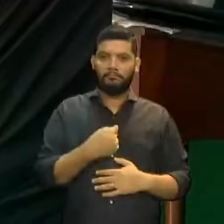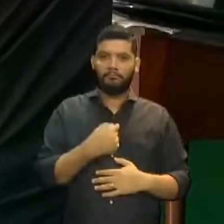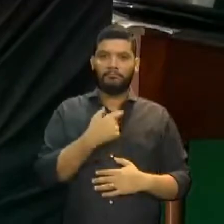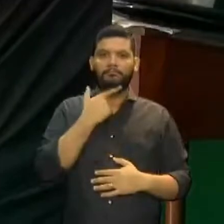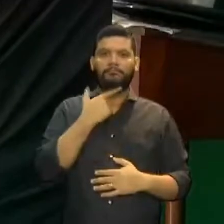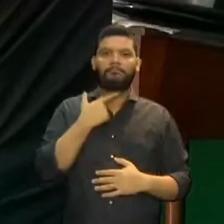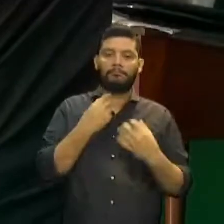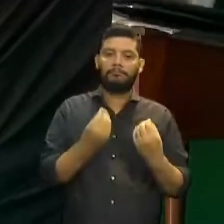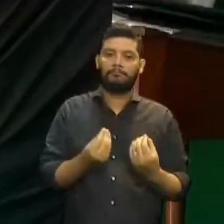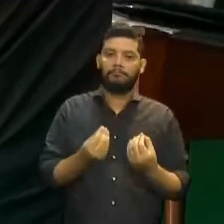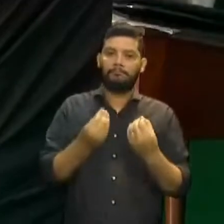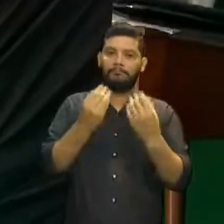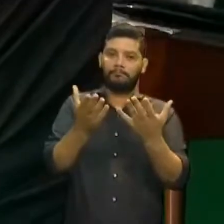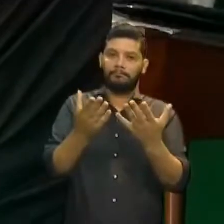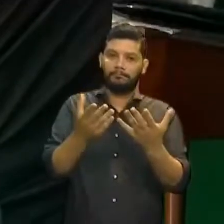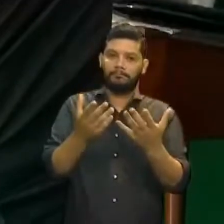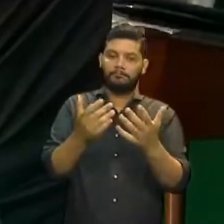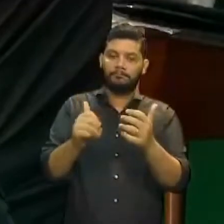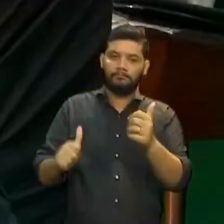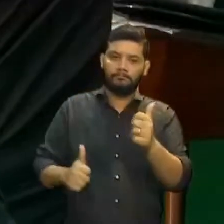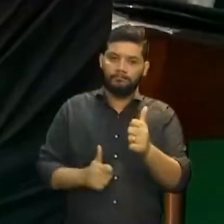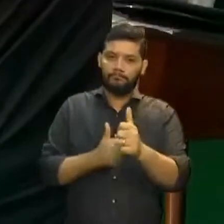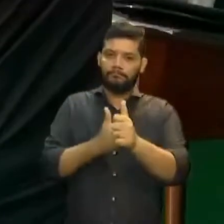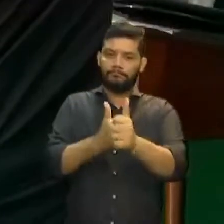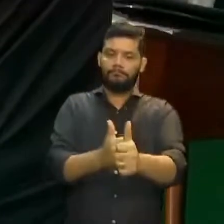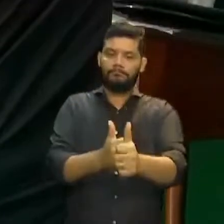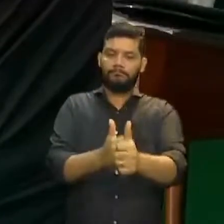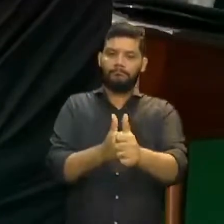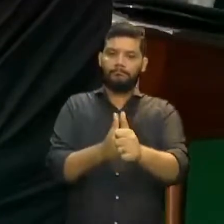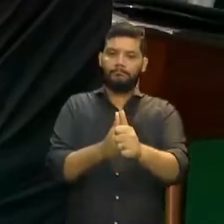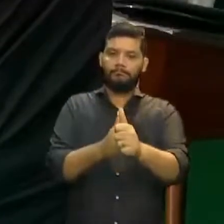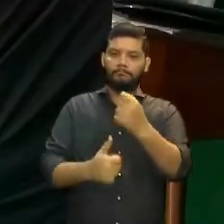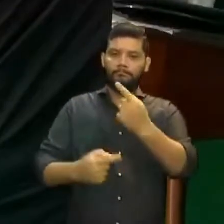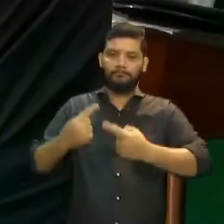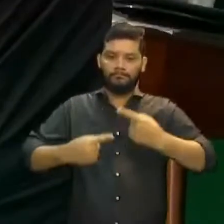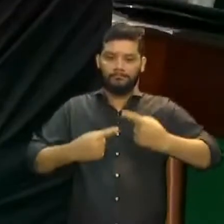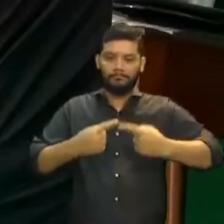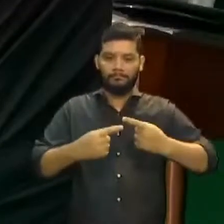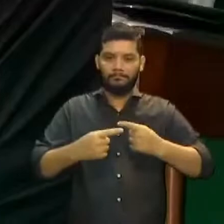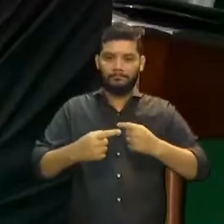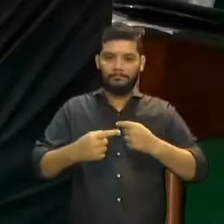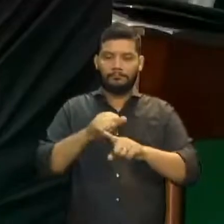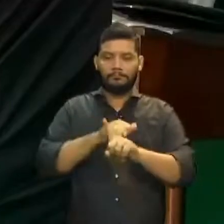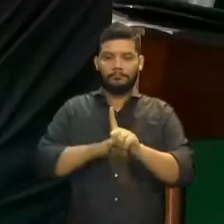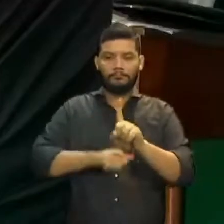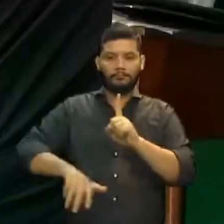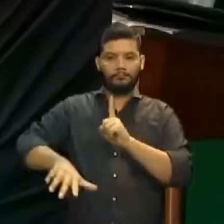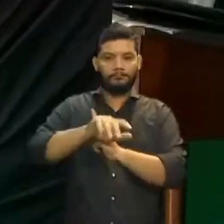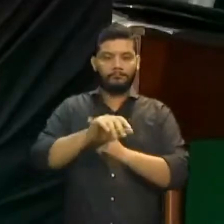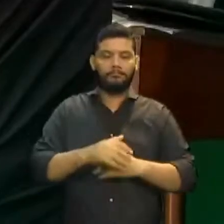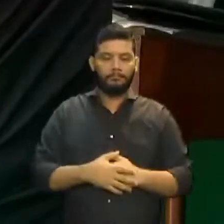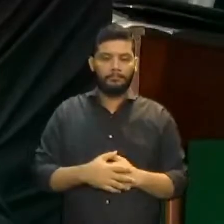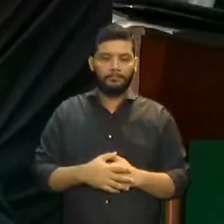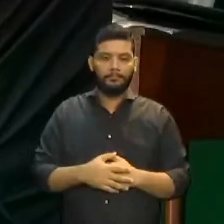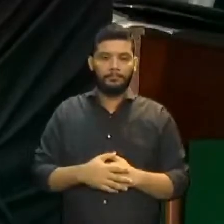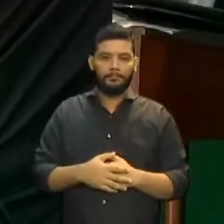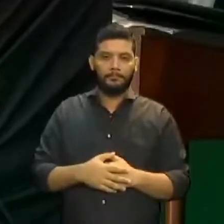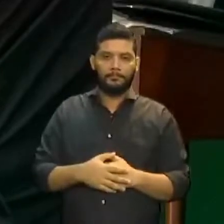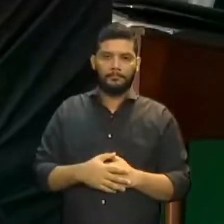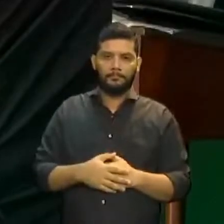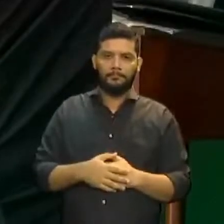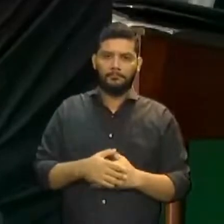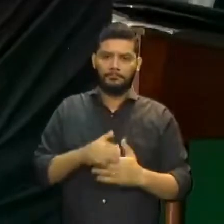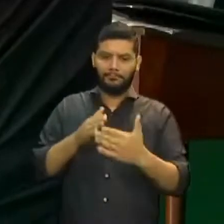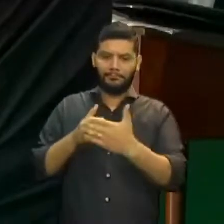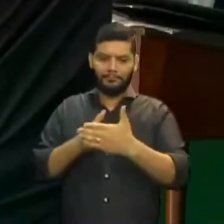uma forma que nós temos de estarmos cada vez mais aproximando o parlamento estadual da